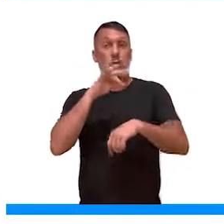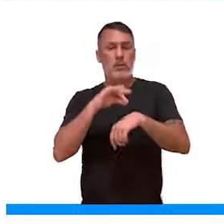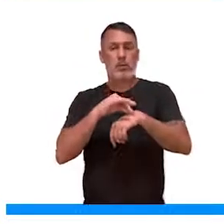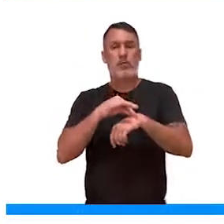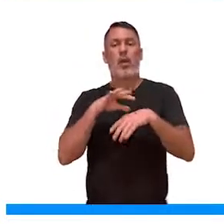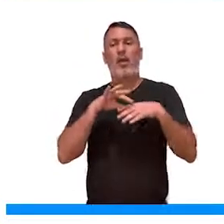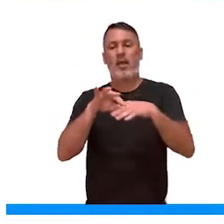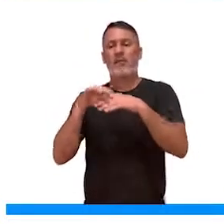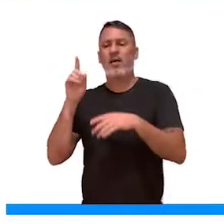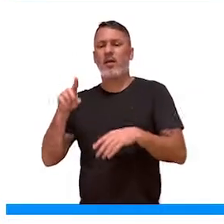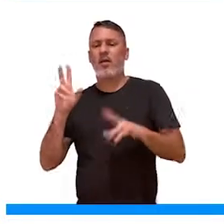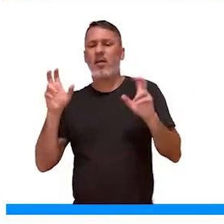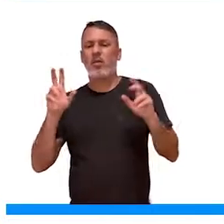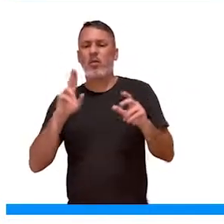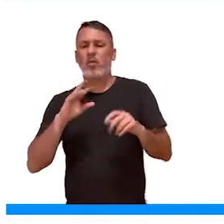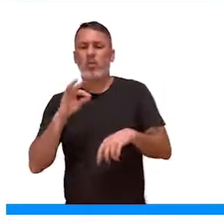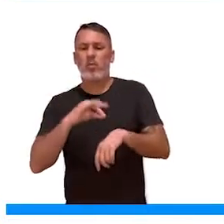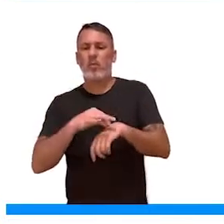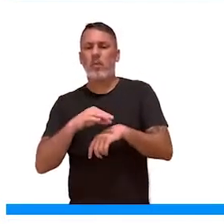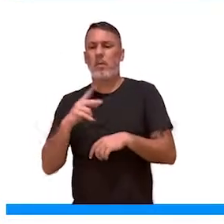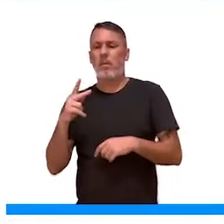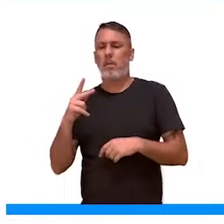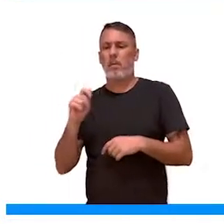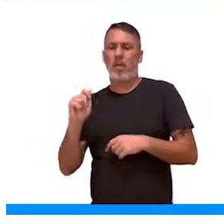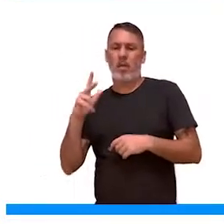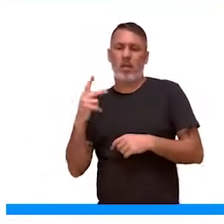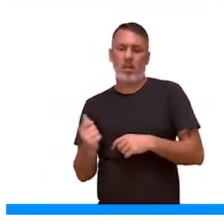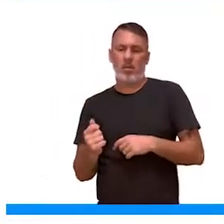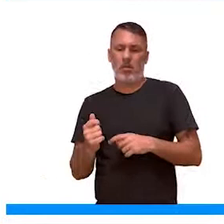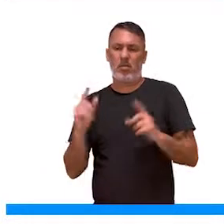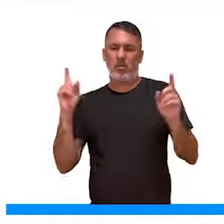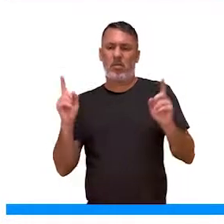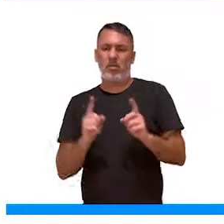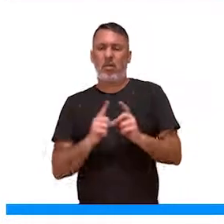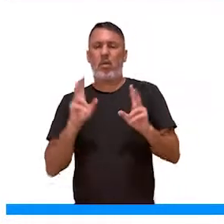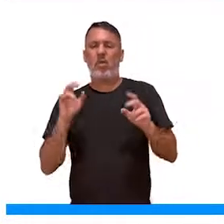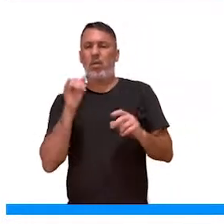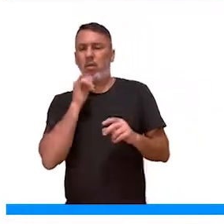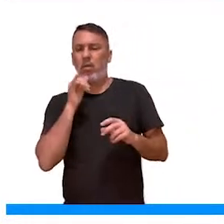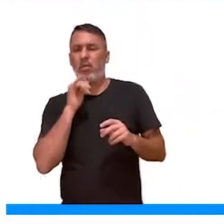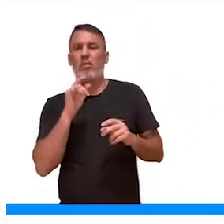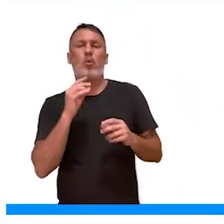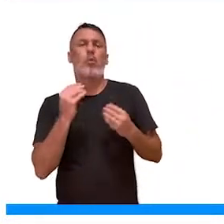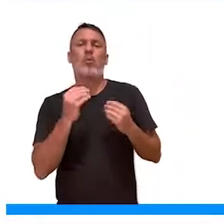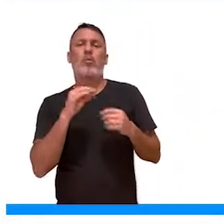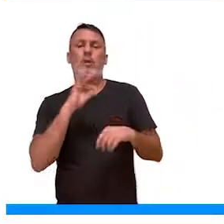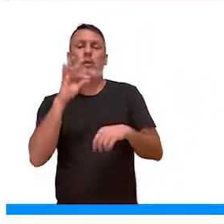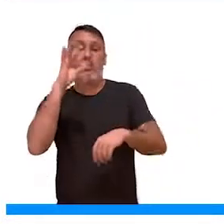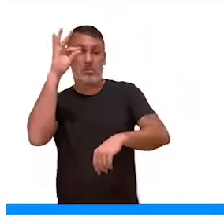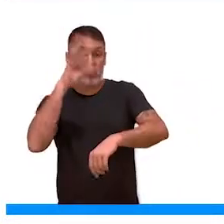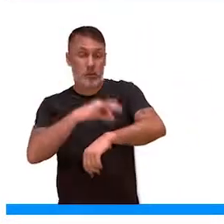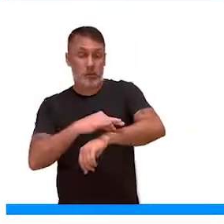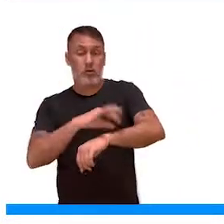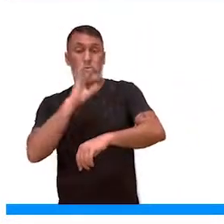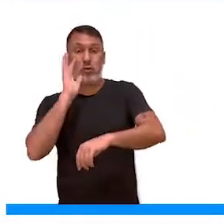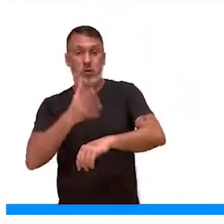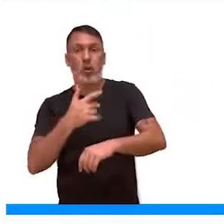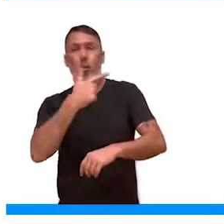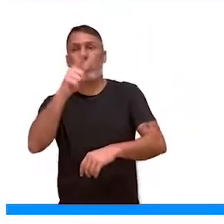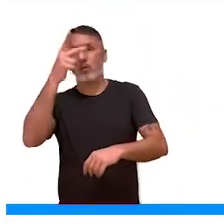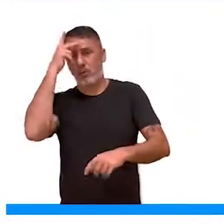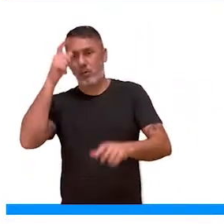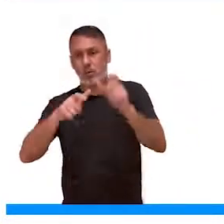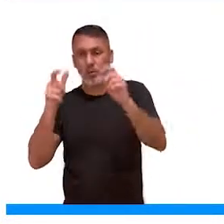o mosquito palha, que é chamado também de birigui, tá? Esse mosquito palha ou lutzomia, ele então, ao